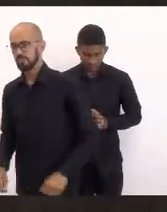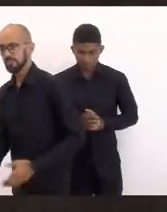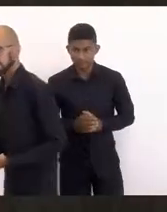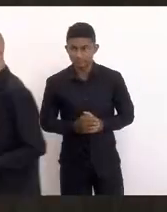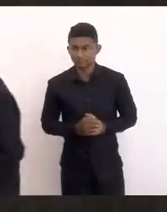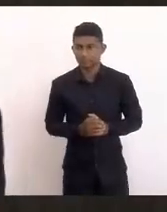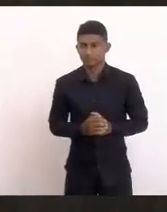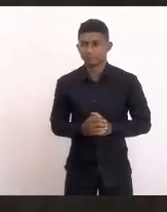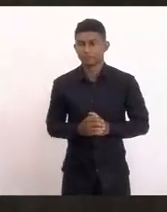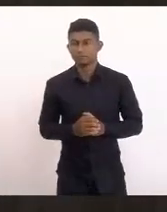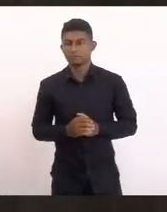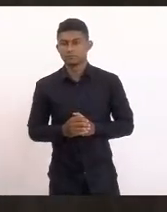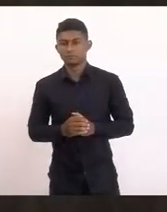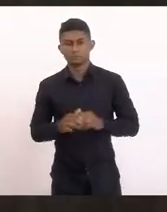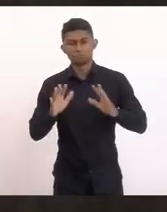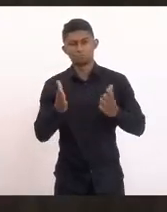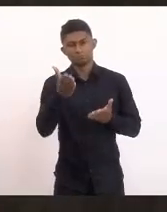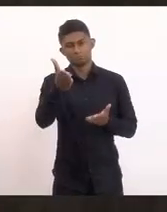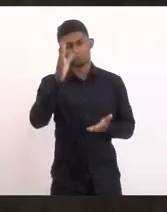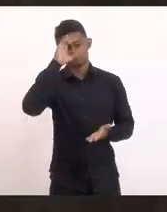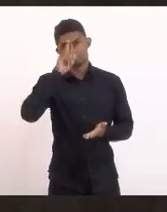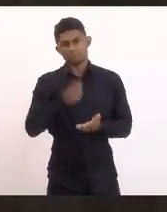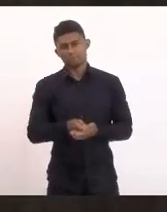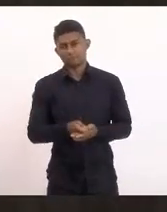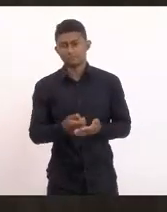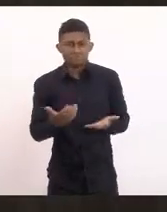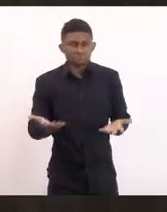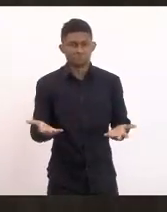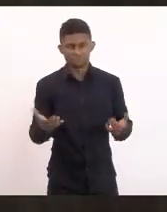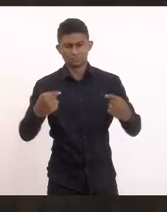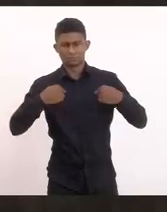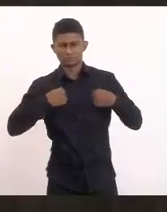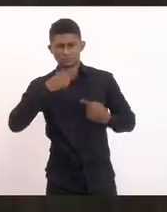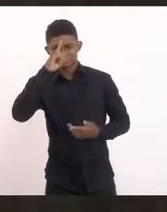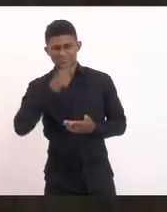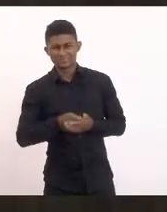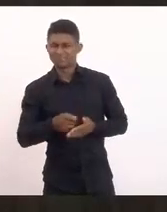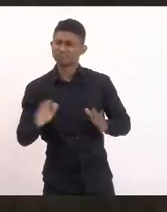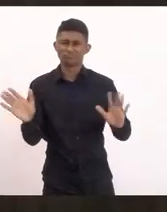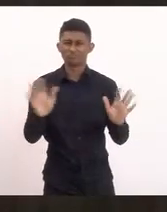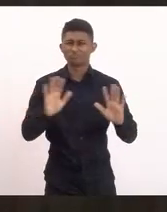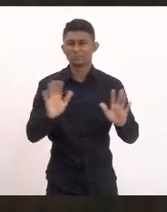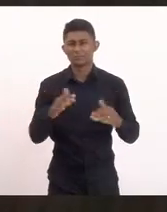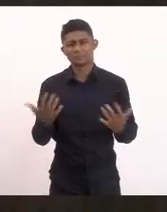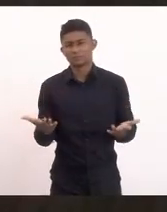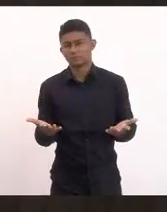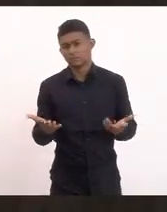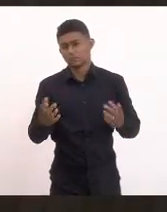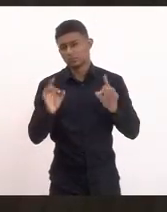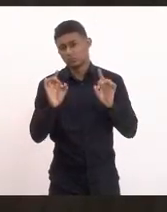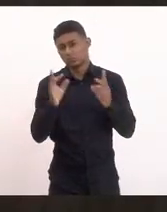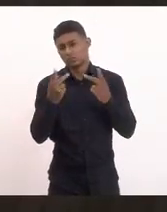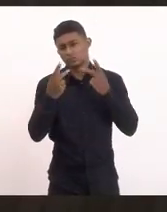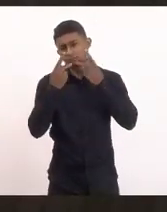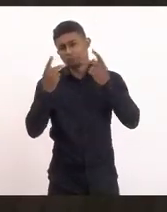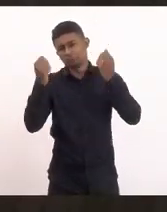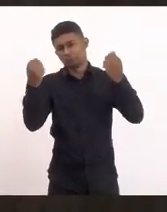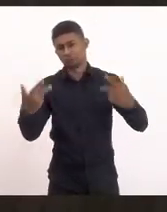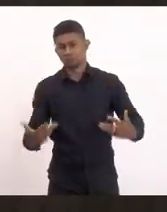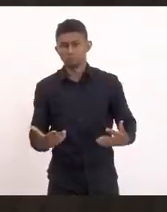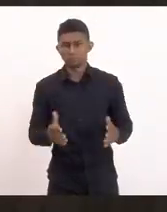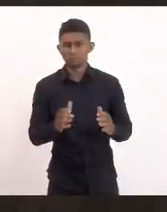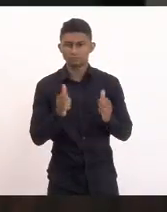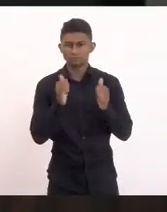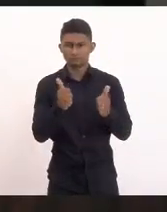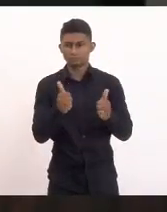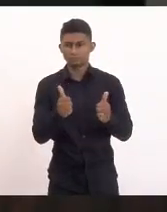deputado, mas a decisão é de Vossa Excelência. Não, não pode ser minha, nem tampouco. É só para dizer a palavra. Doutor Serginho, cinco